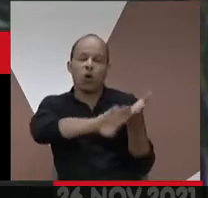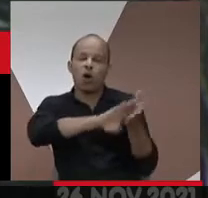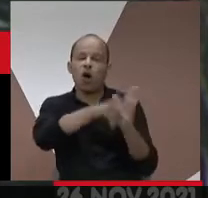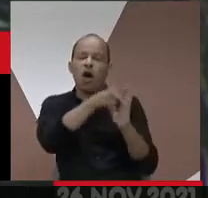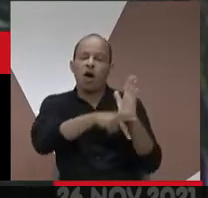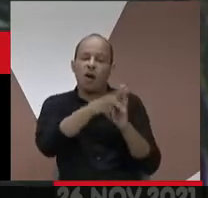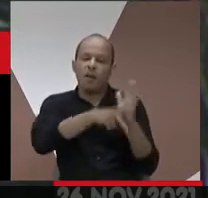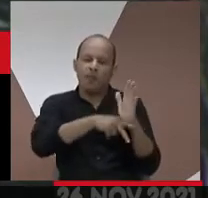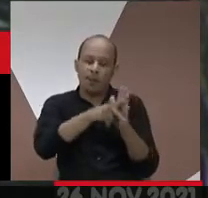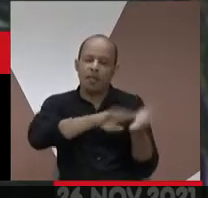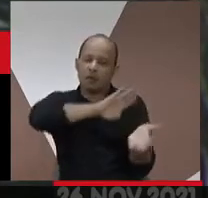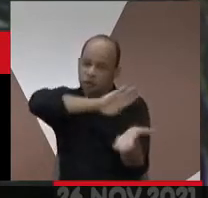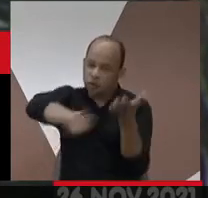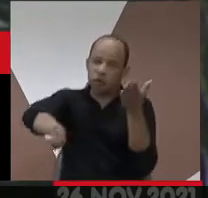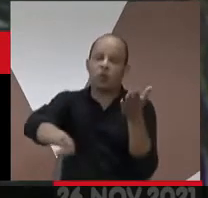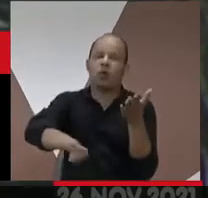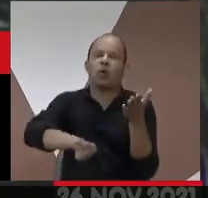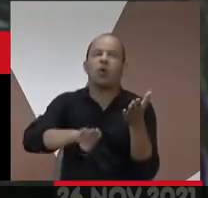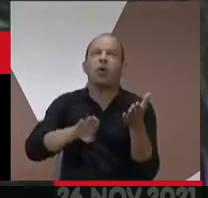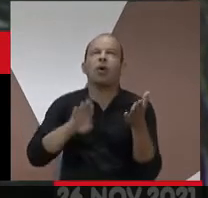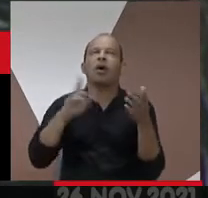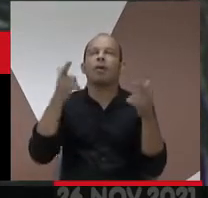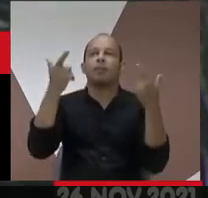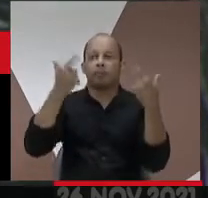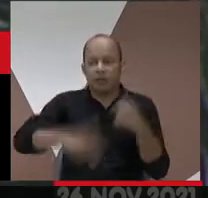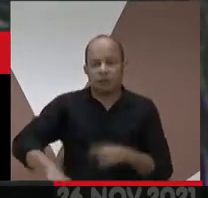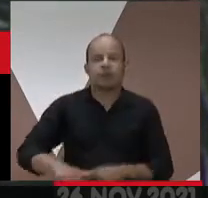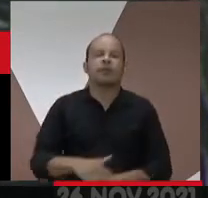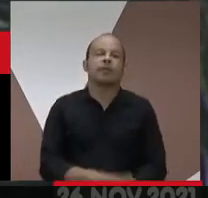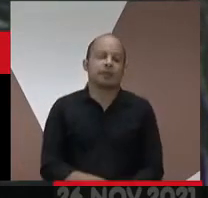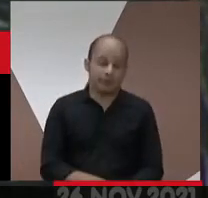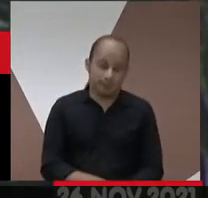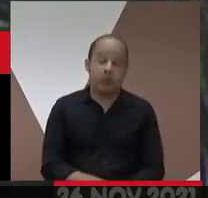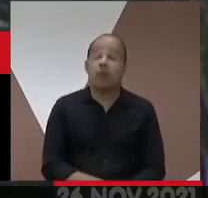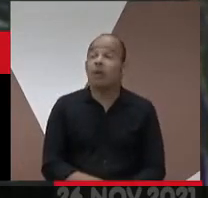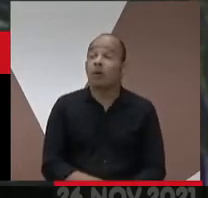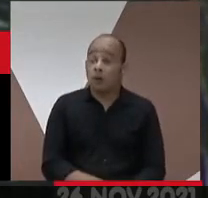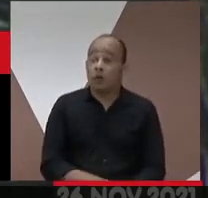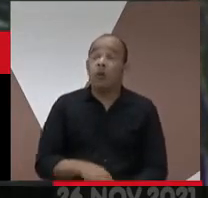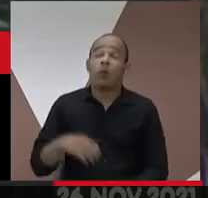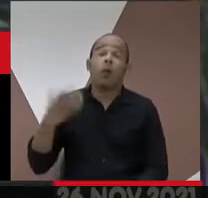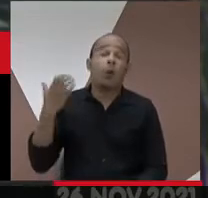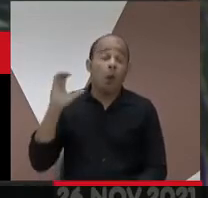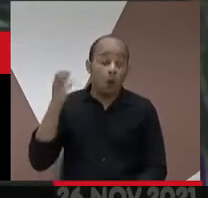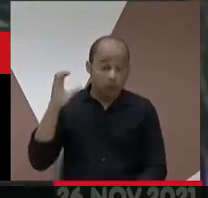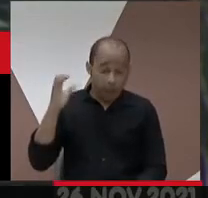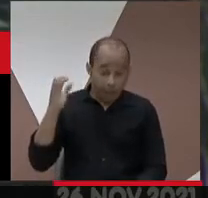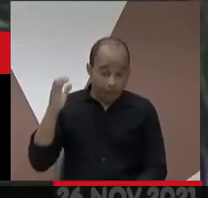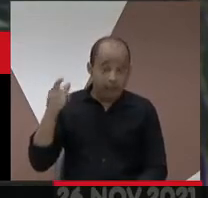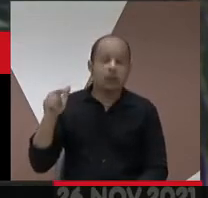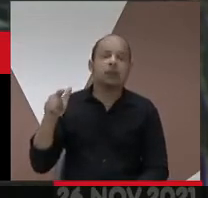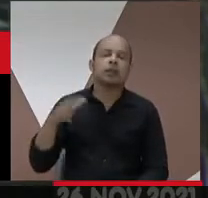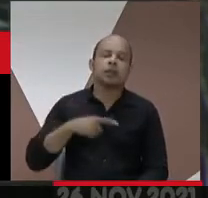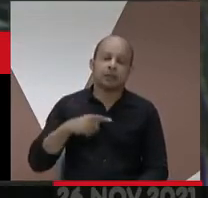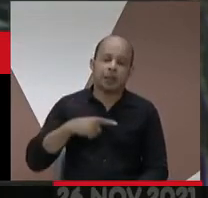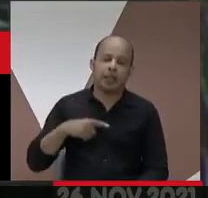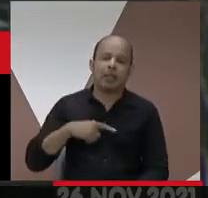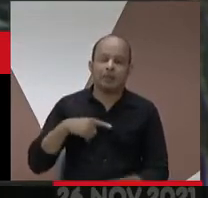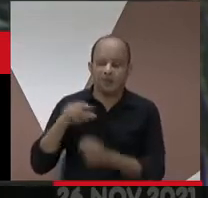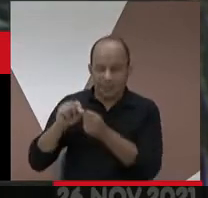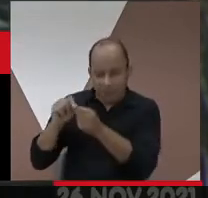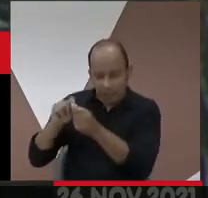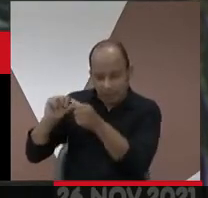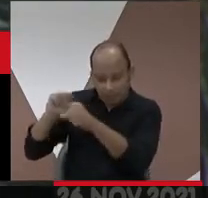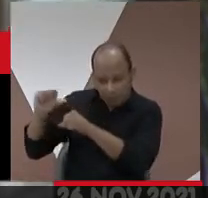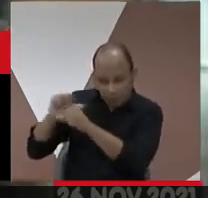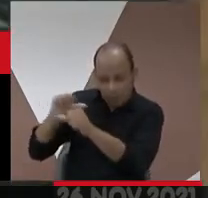Copan mais uma vez. Então, Contagem está fazendo um plano, fazendo a sua revisão do plano diretor, e